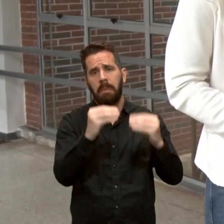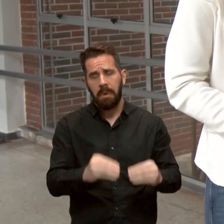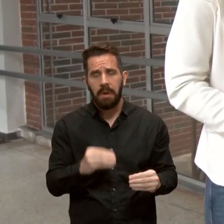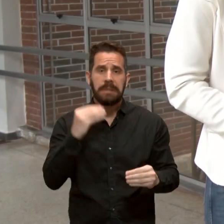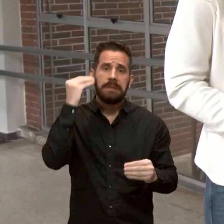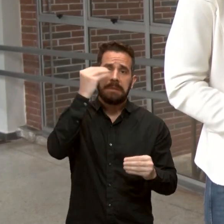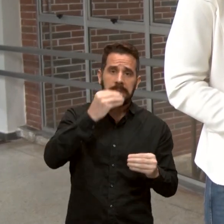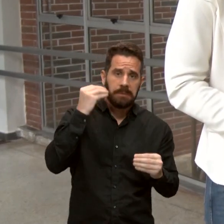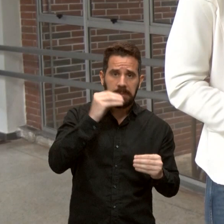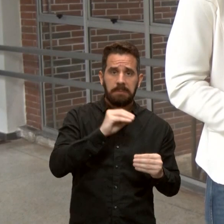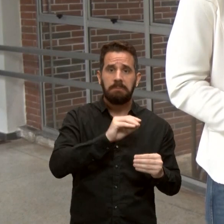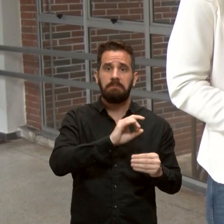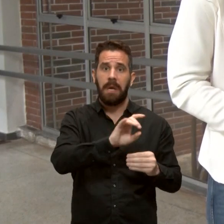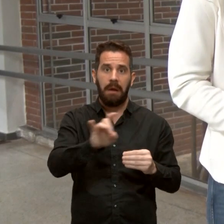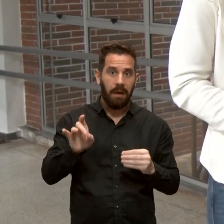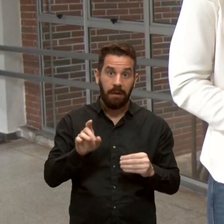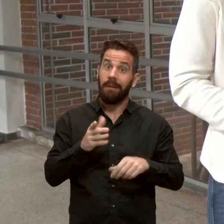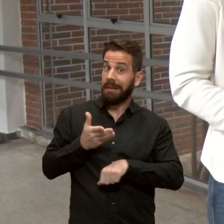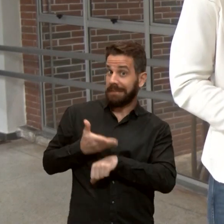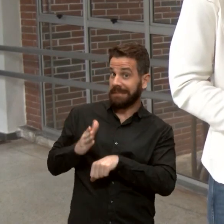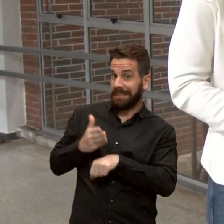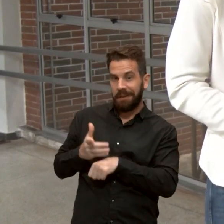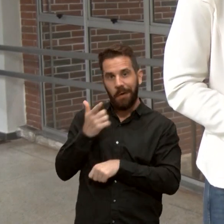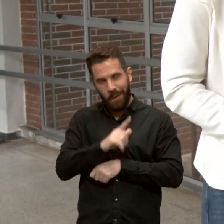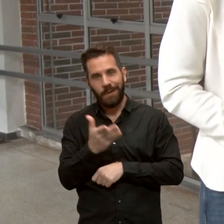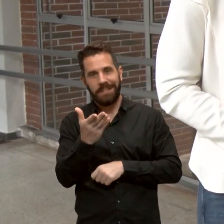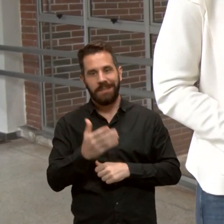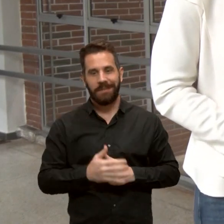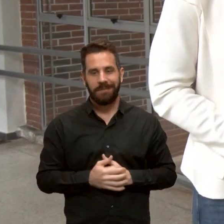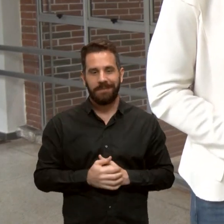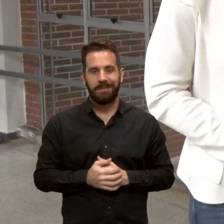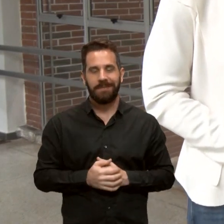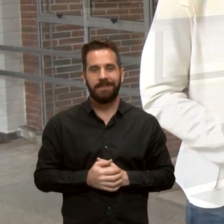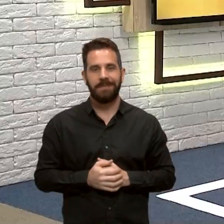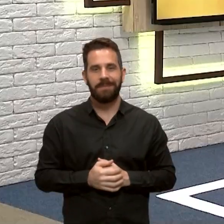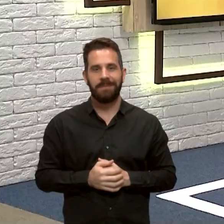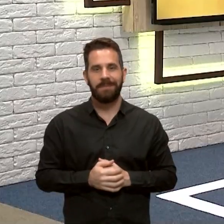deu certo, tudo culpa do estagiário.